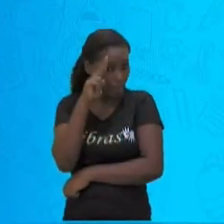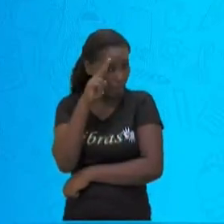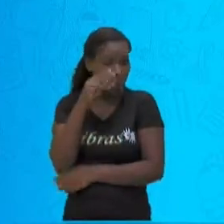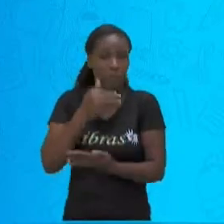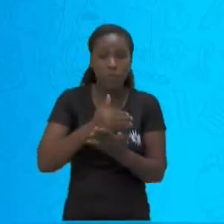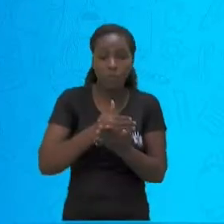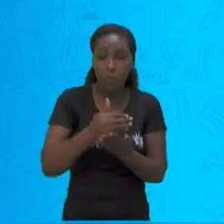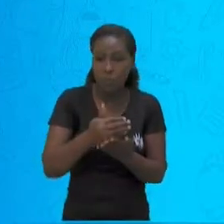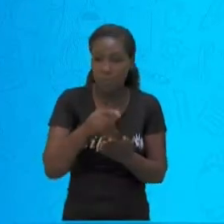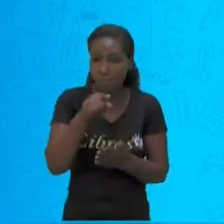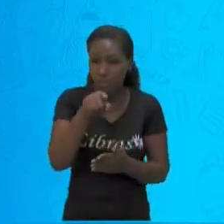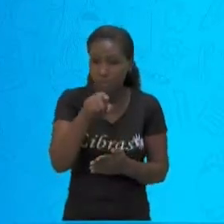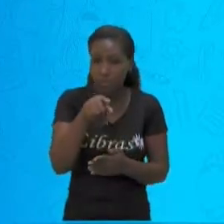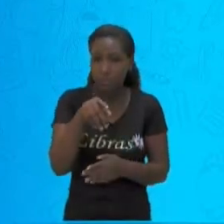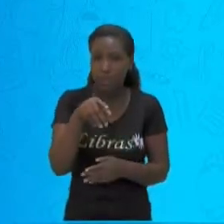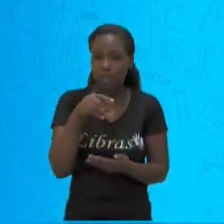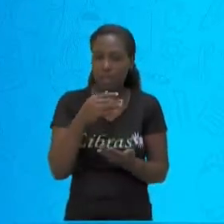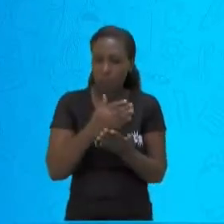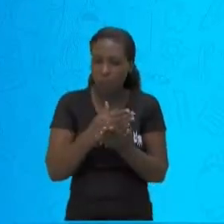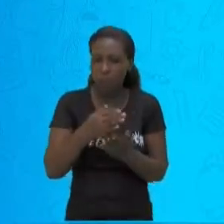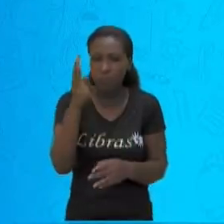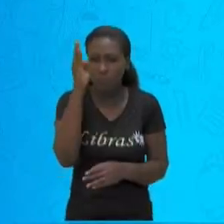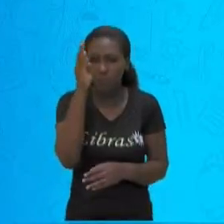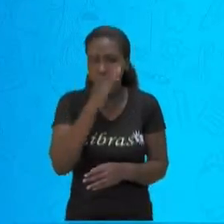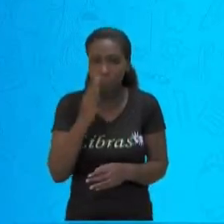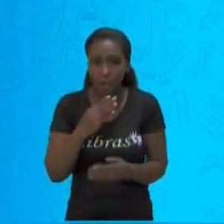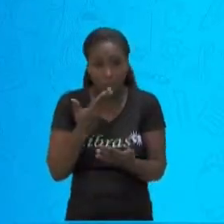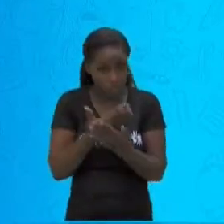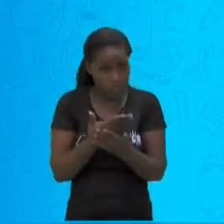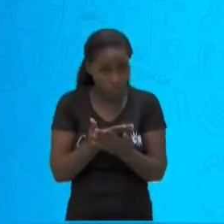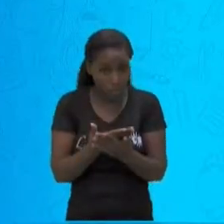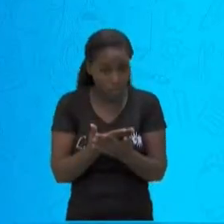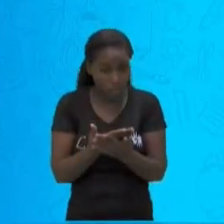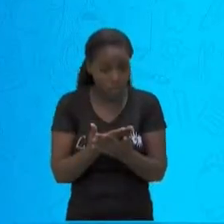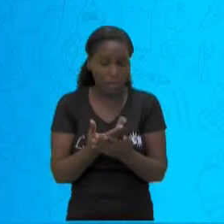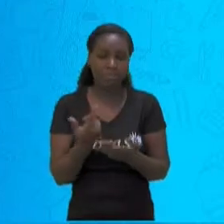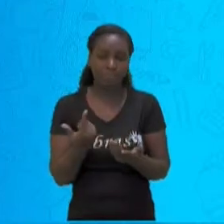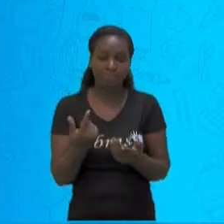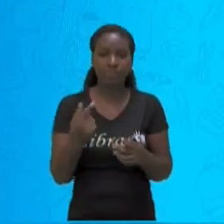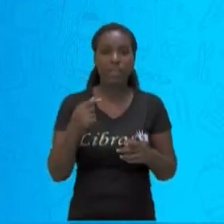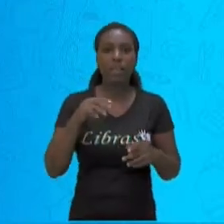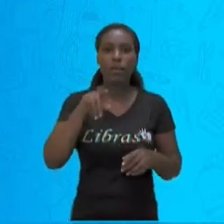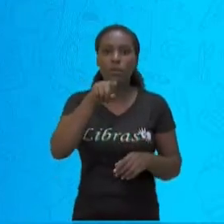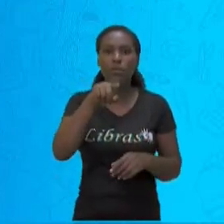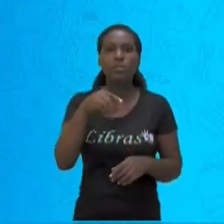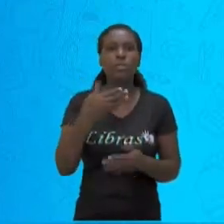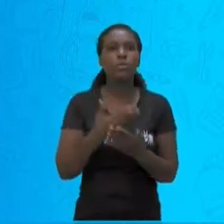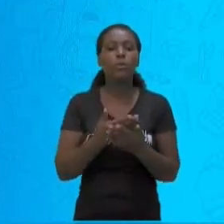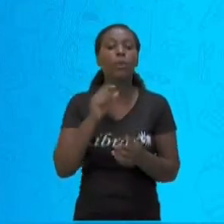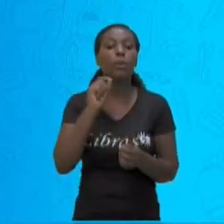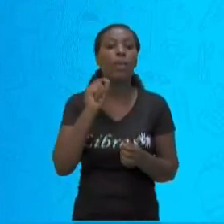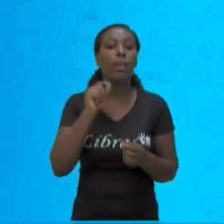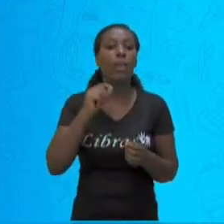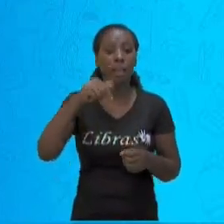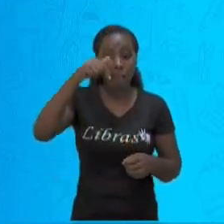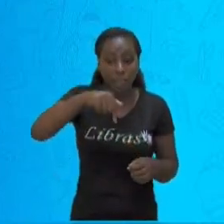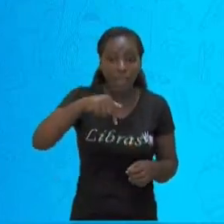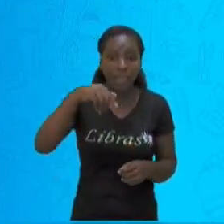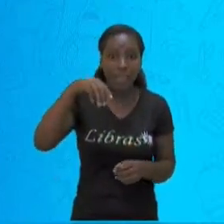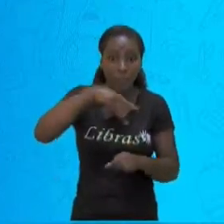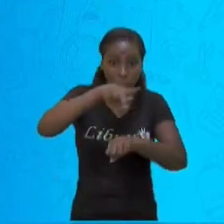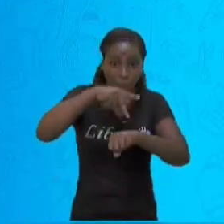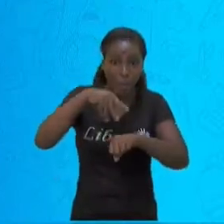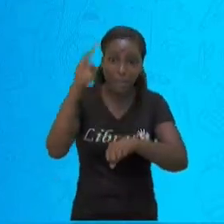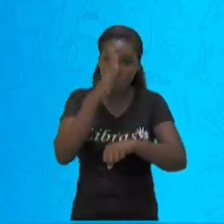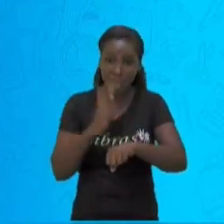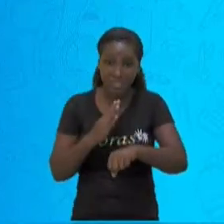a população brasileira é o resultado da miscigenação, da